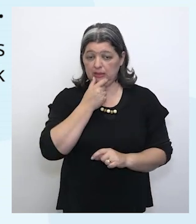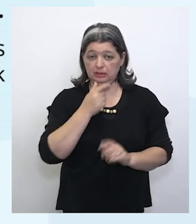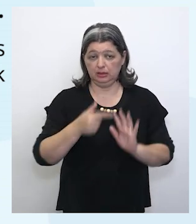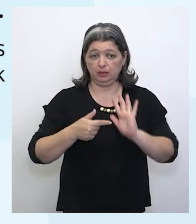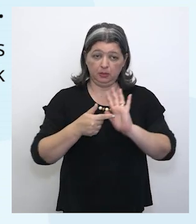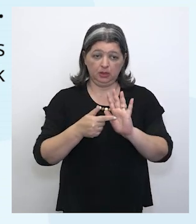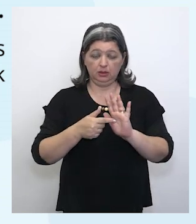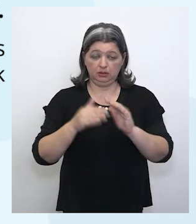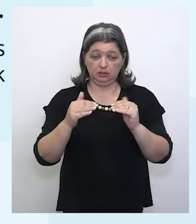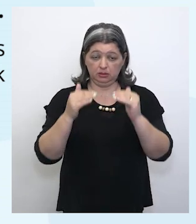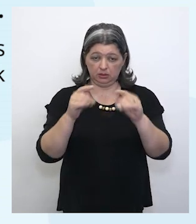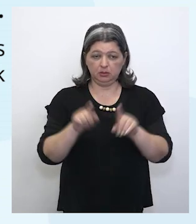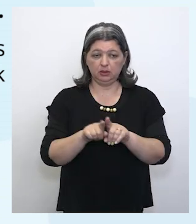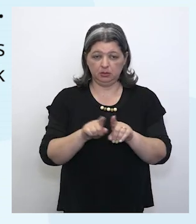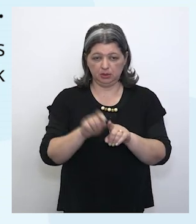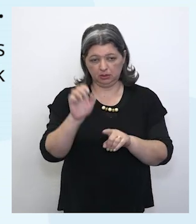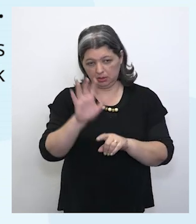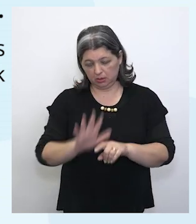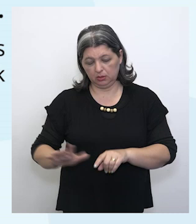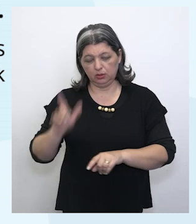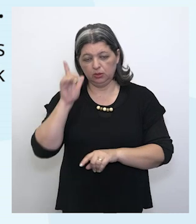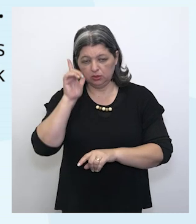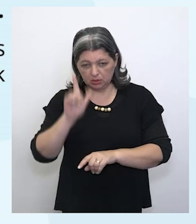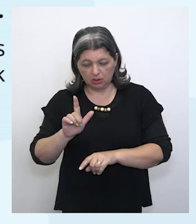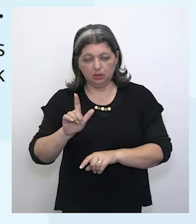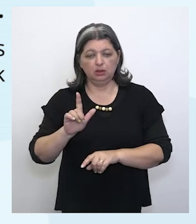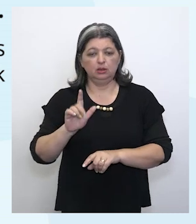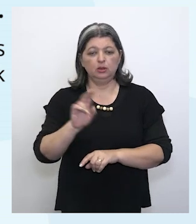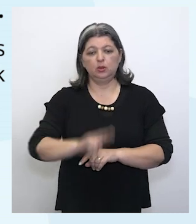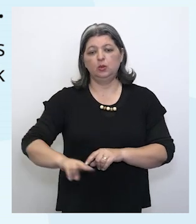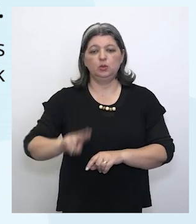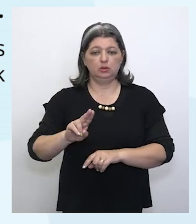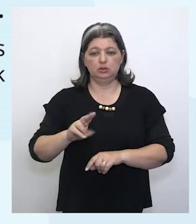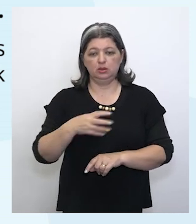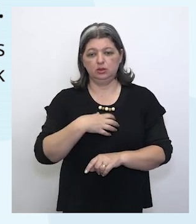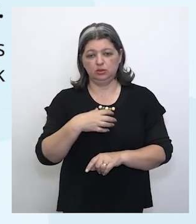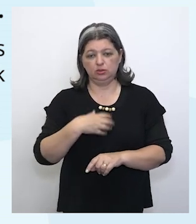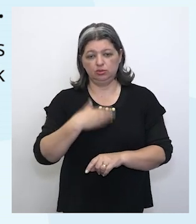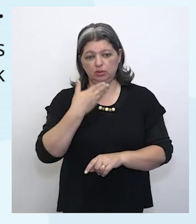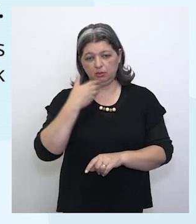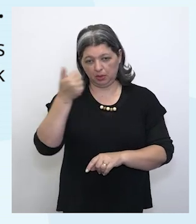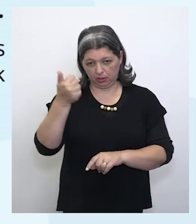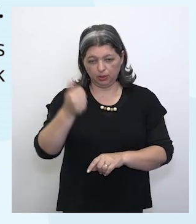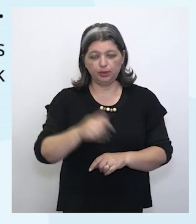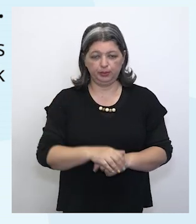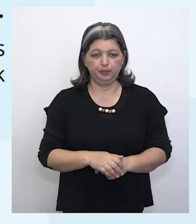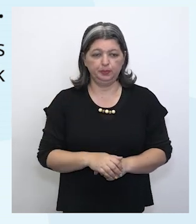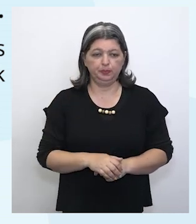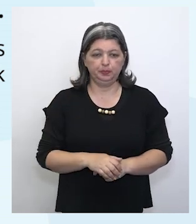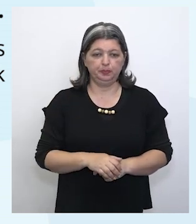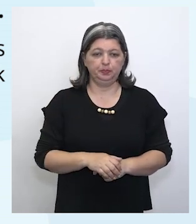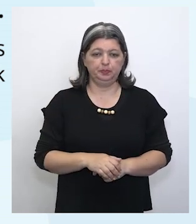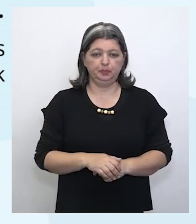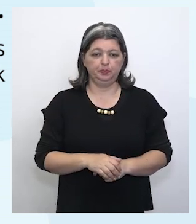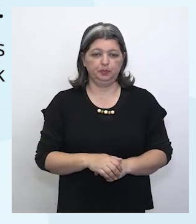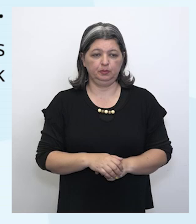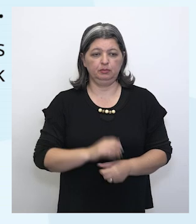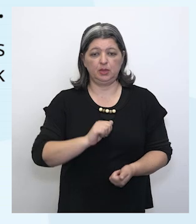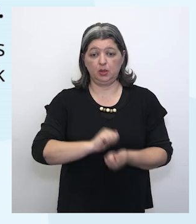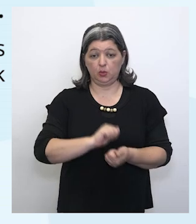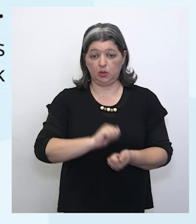aqui em cima também, ó. A Europa consegue usar os recursos em uma maneira mais eficiente. Então, more efficient.